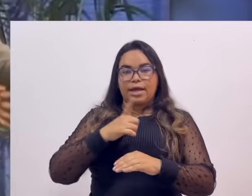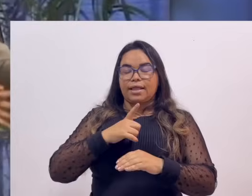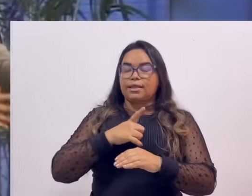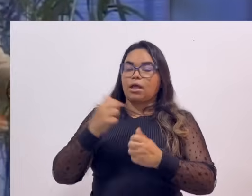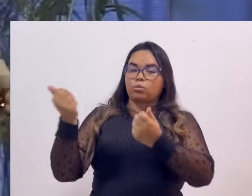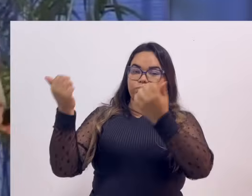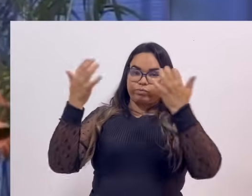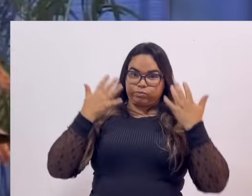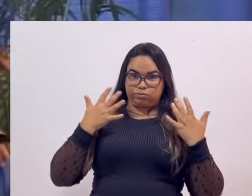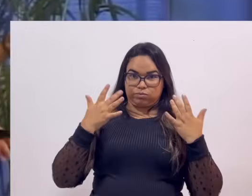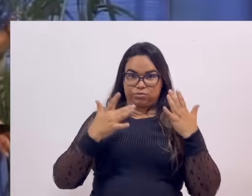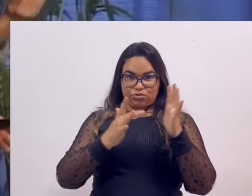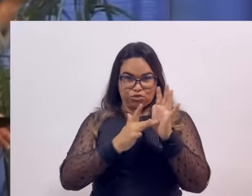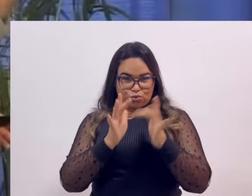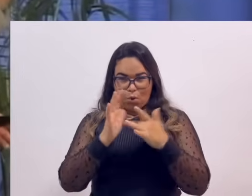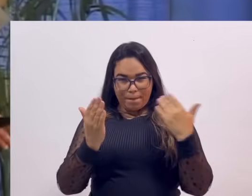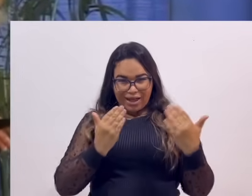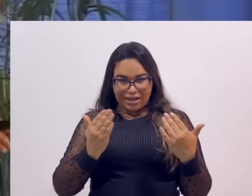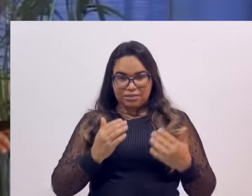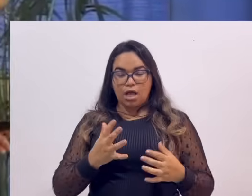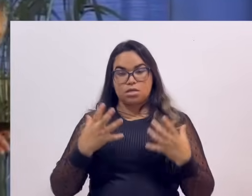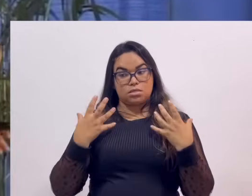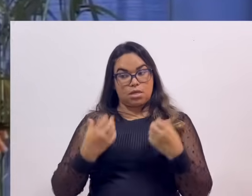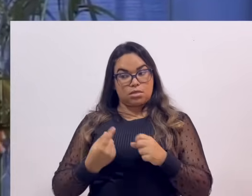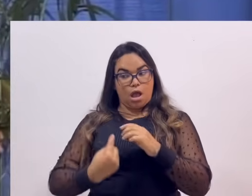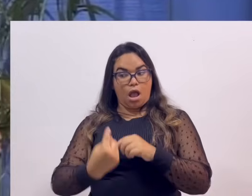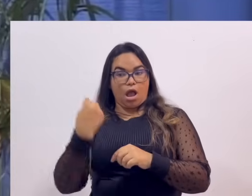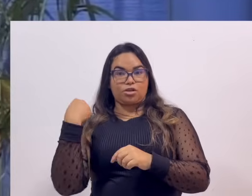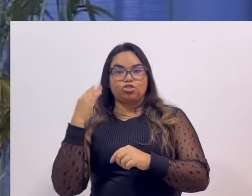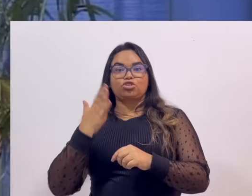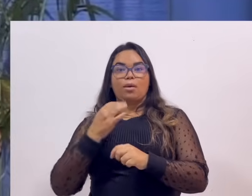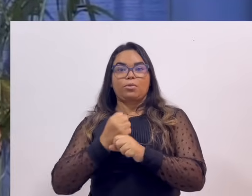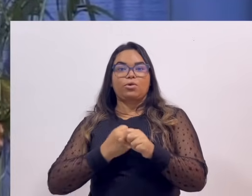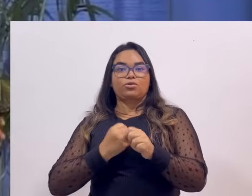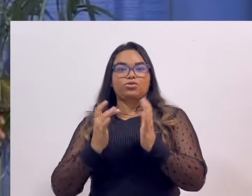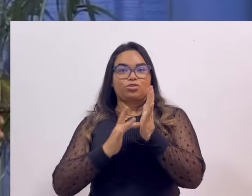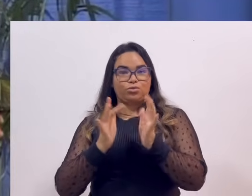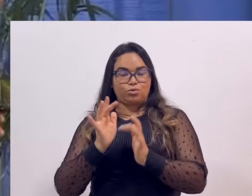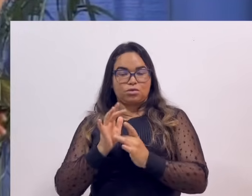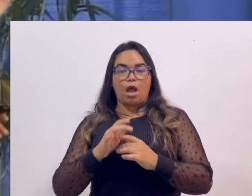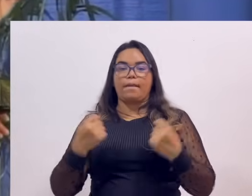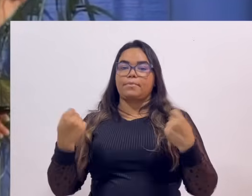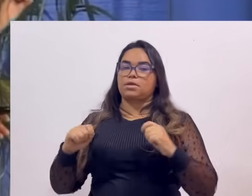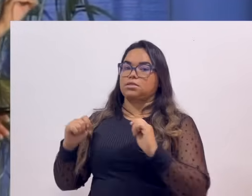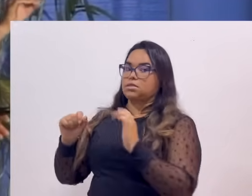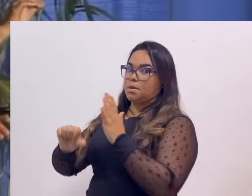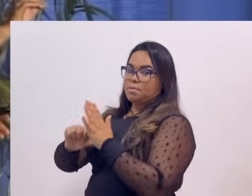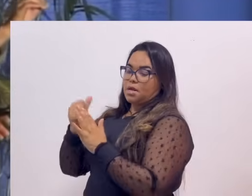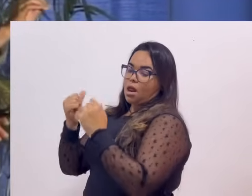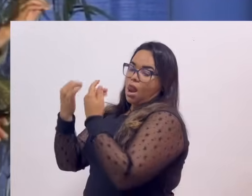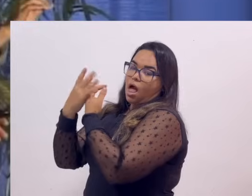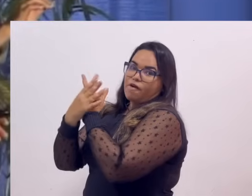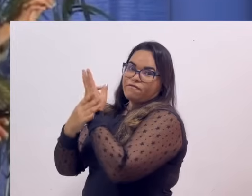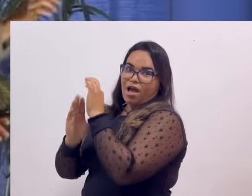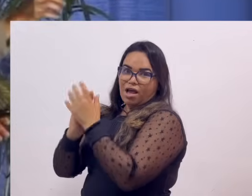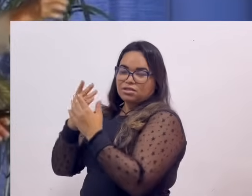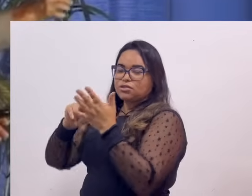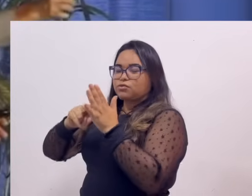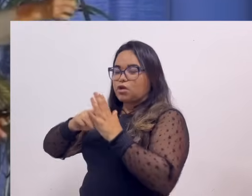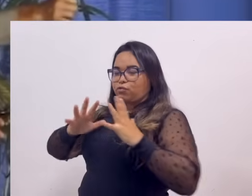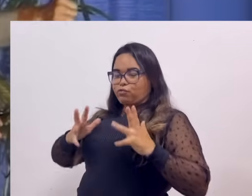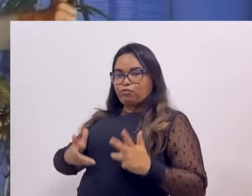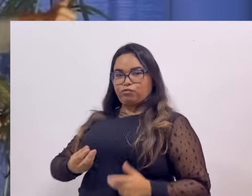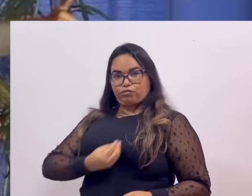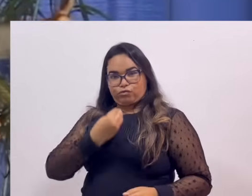pela justiça de Cristo se aceitava o seu sacrifício o sacrifício de Cristo deveria ser lavado e renascer e em